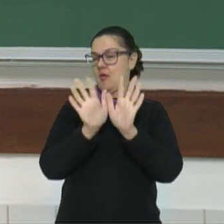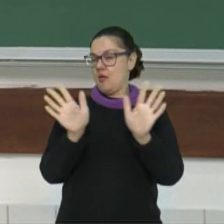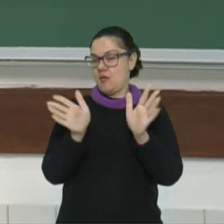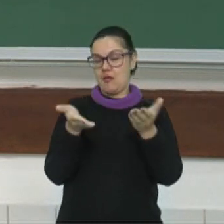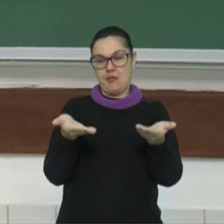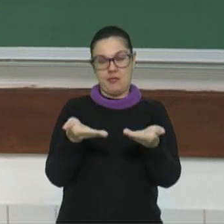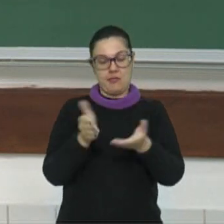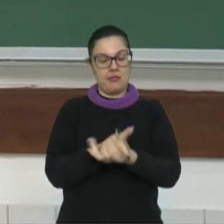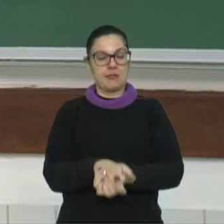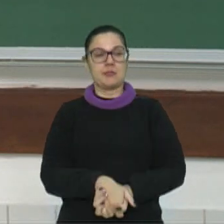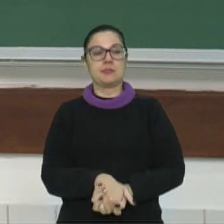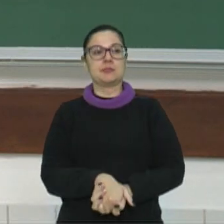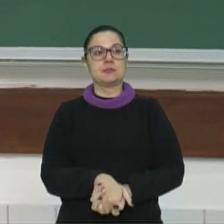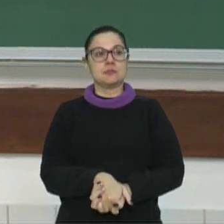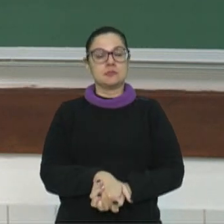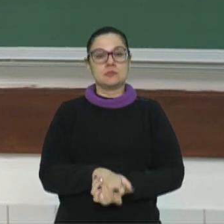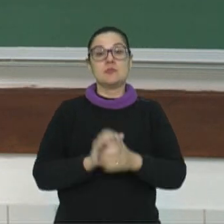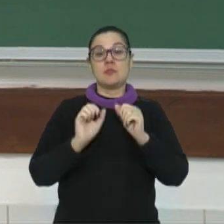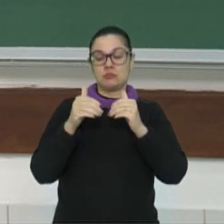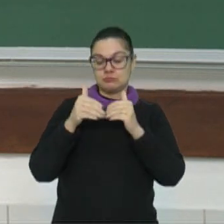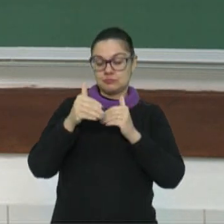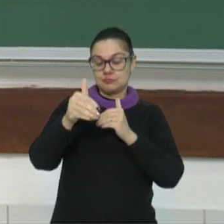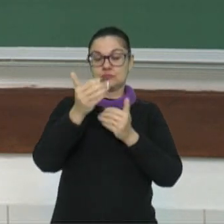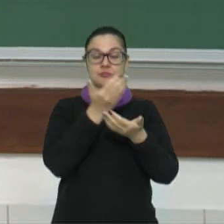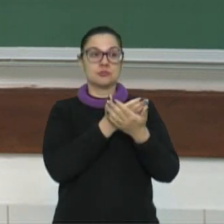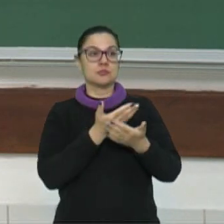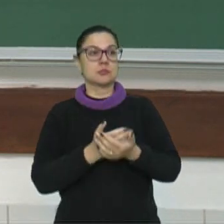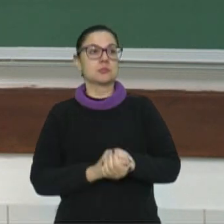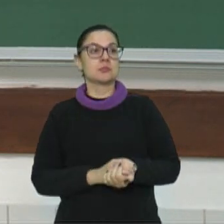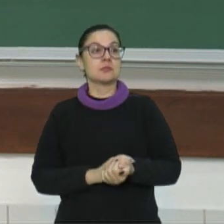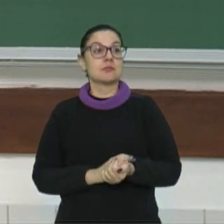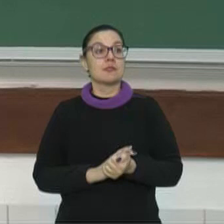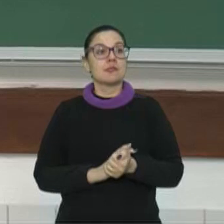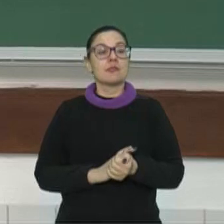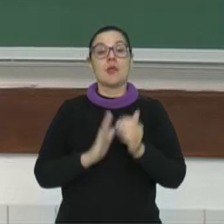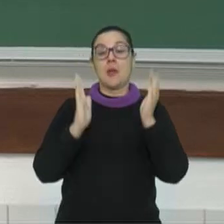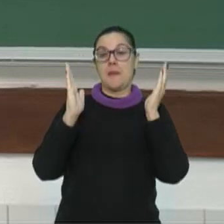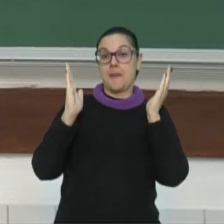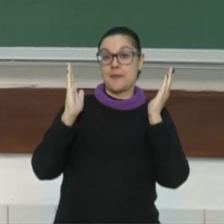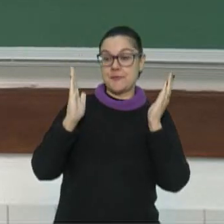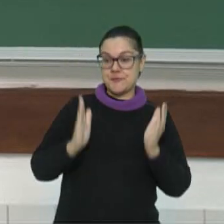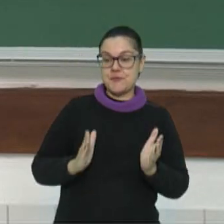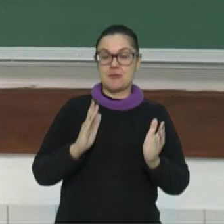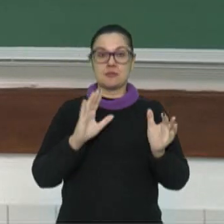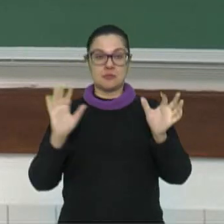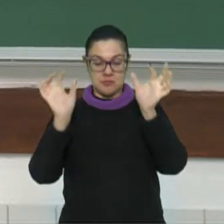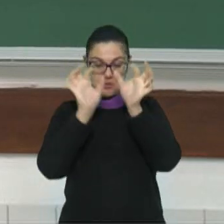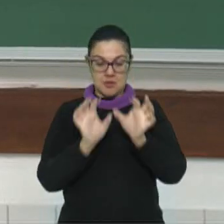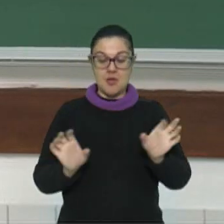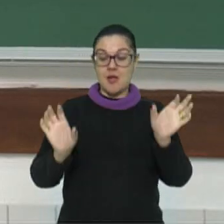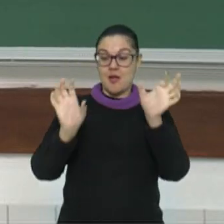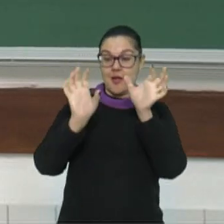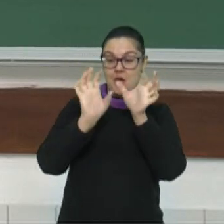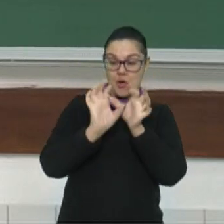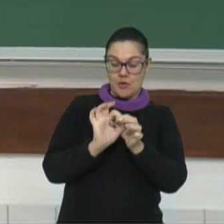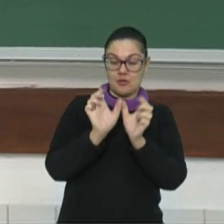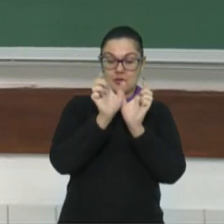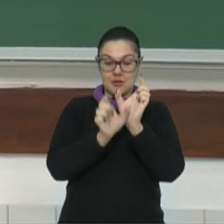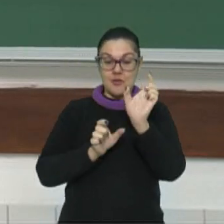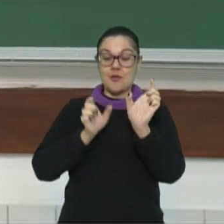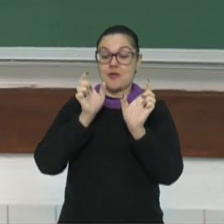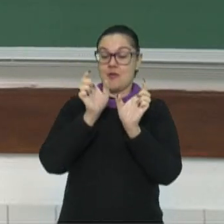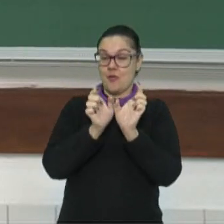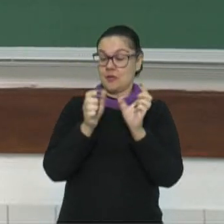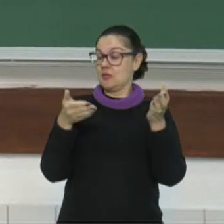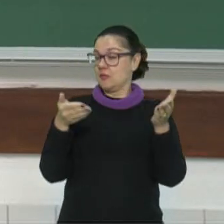no mérito agora, a gente pode ver isso em outras aulas, mas você já identificar o composto por coordenação, período composto por